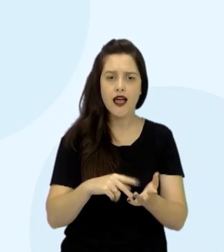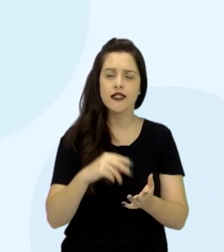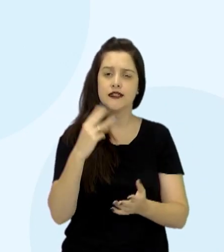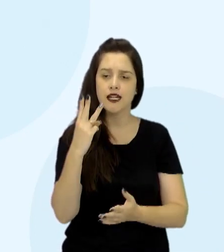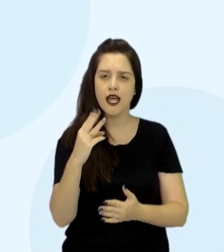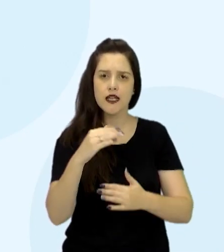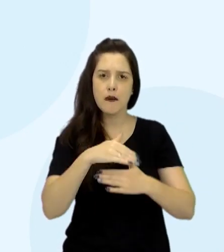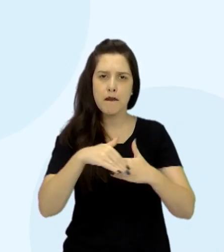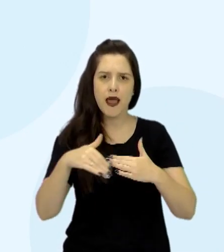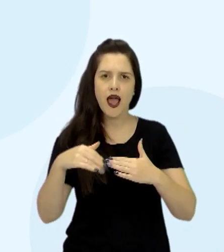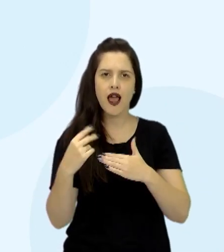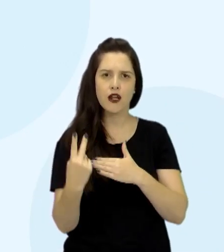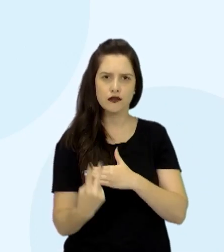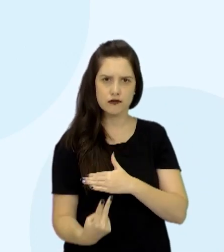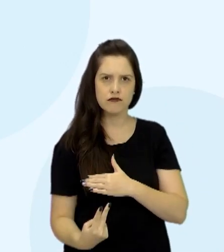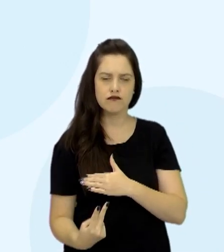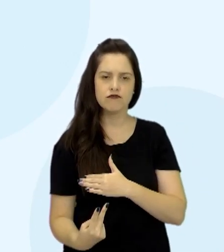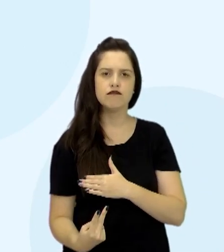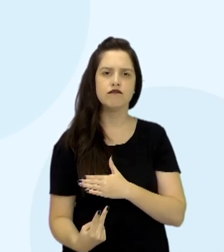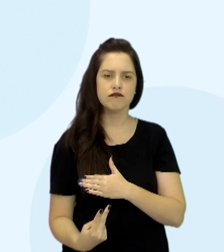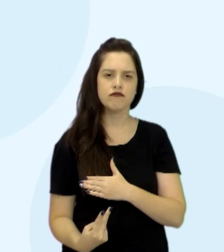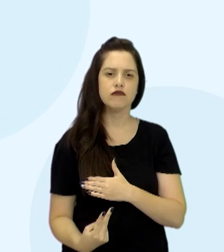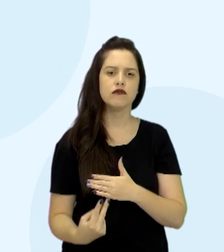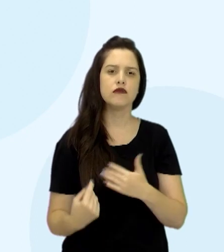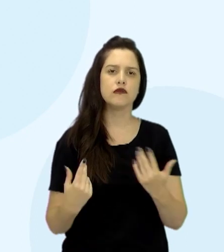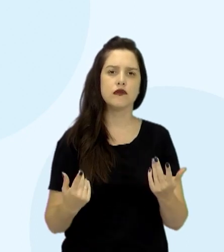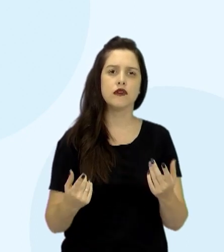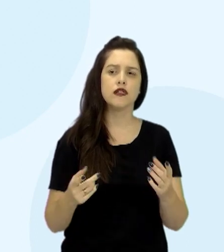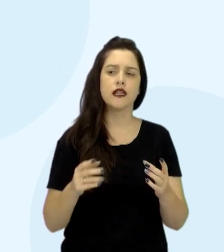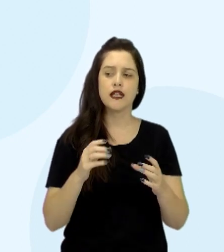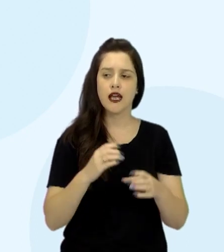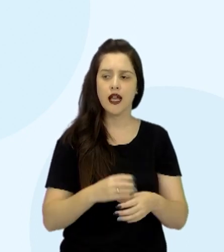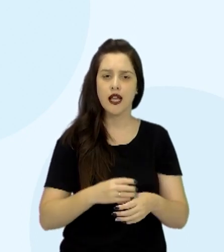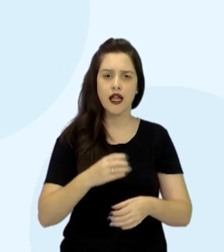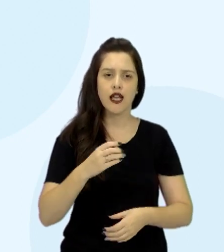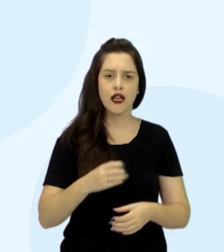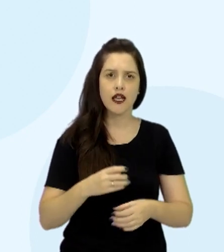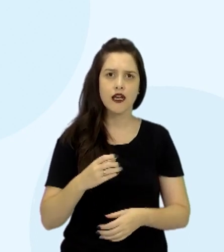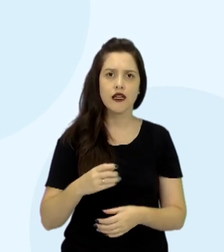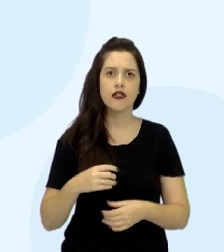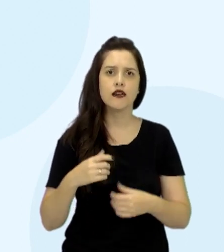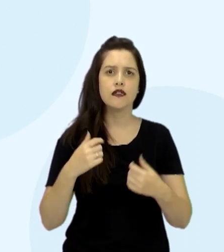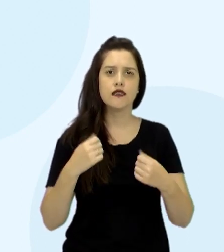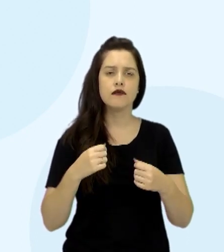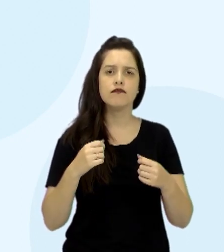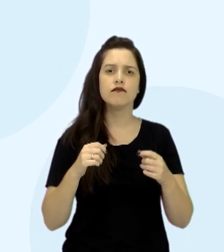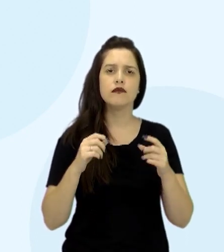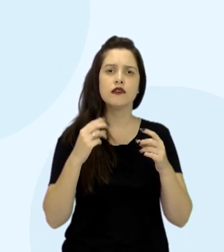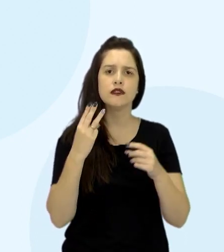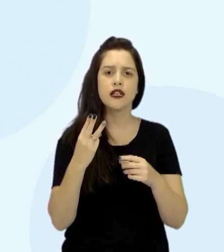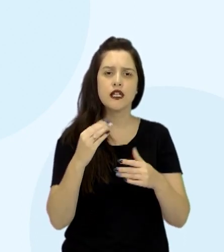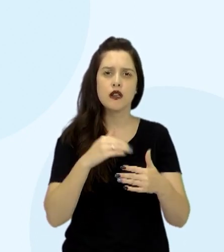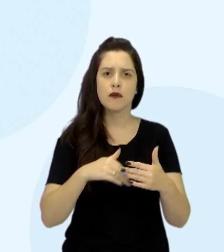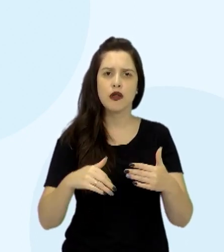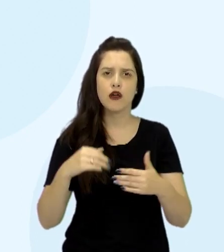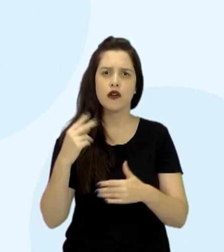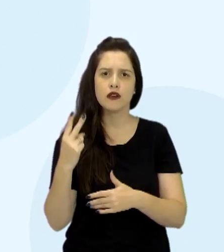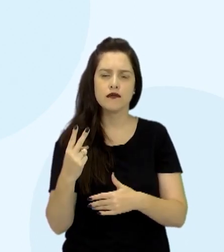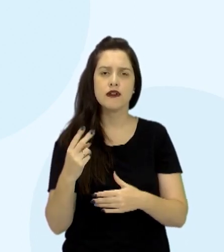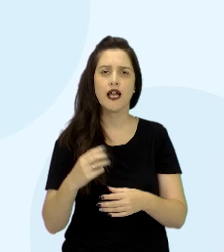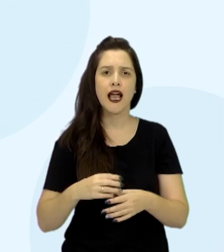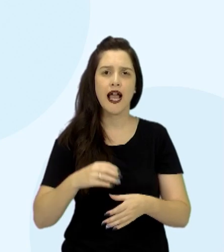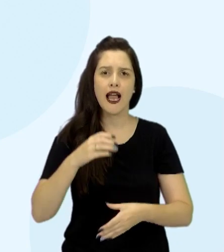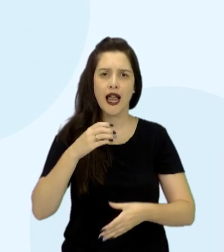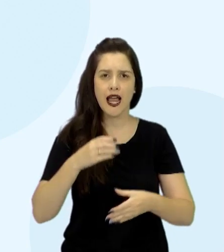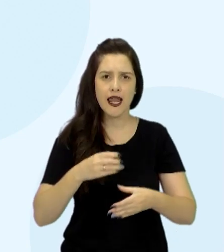seja, tenho 3 pratos para 2 canecas. Então, de 5 utensílios, 3 são pratos e 2 são canecas.